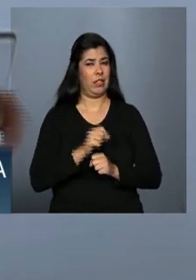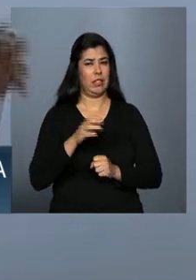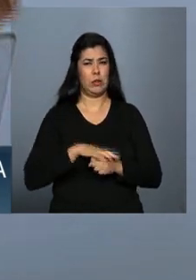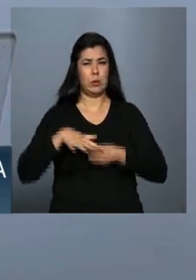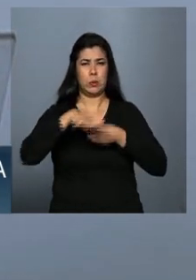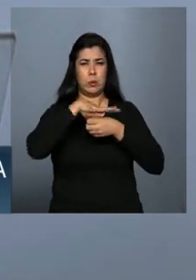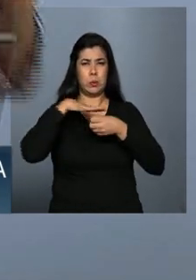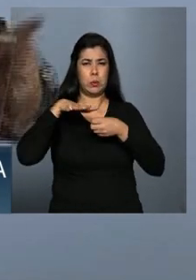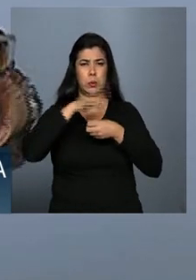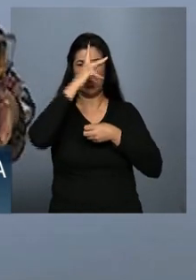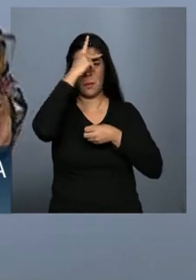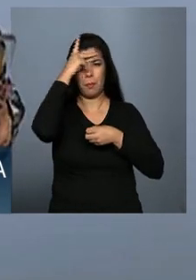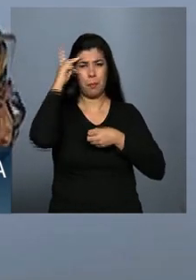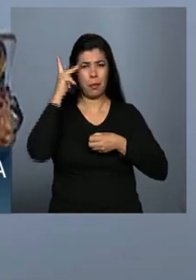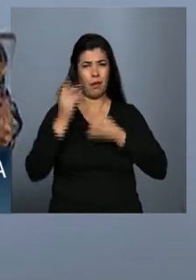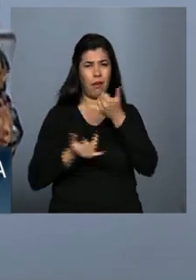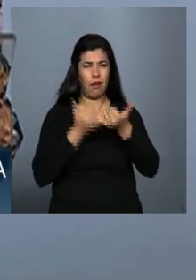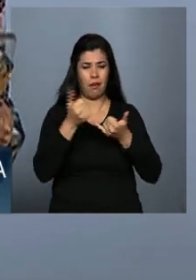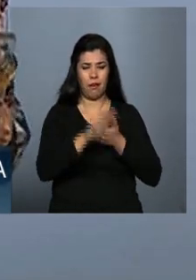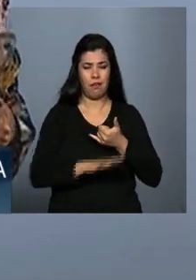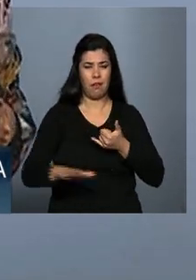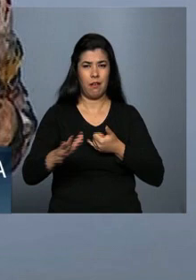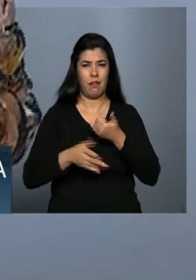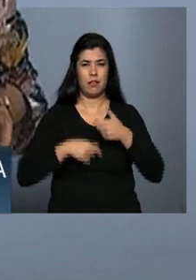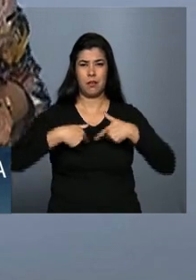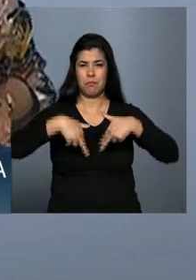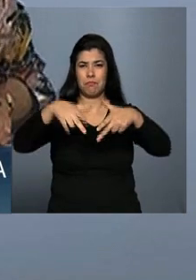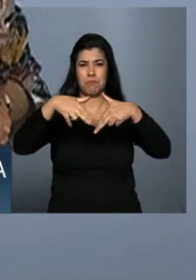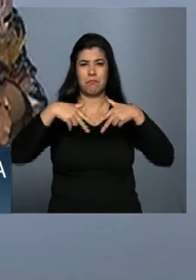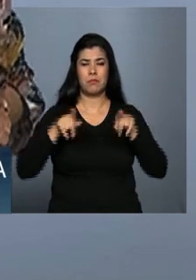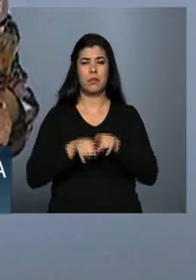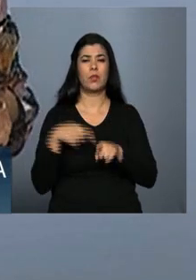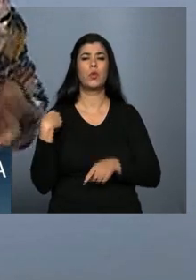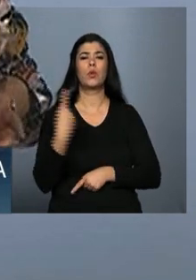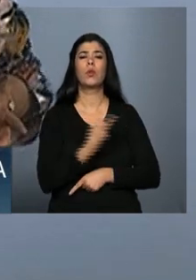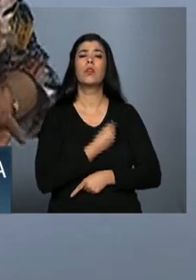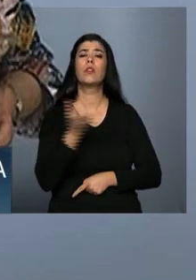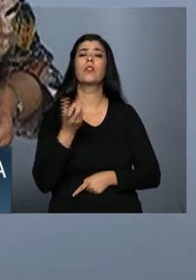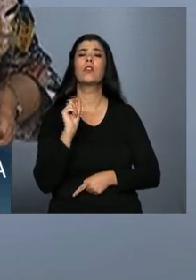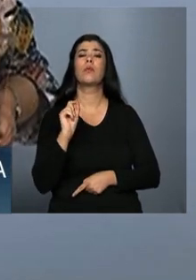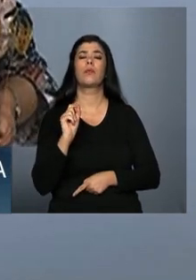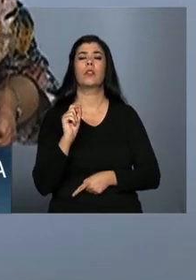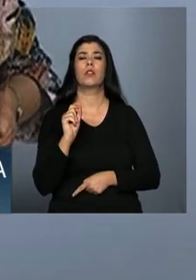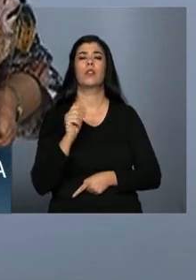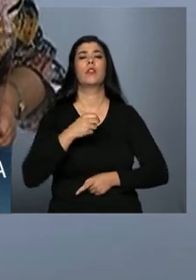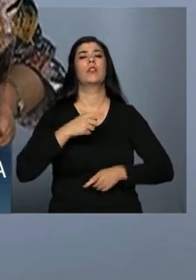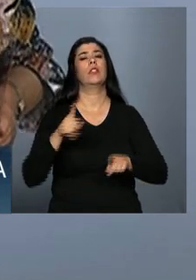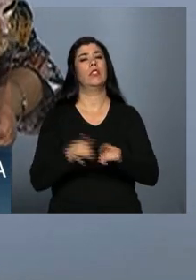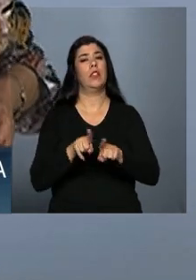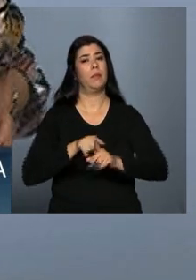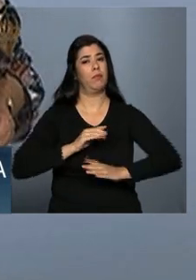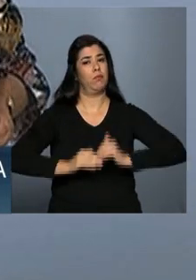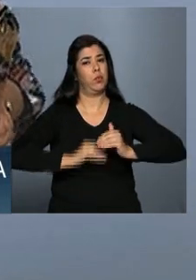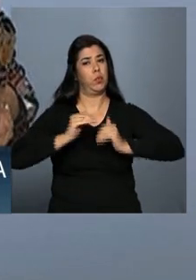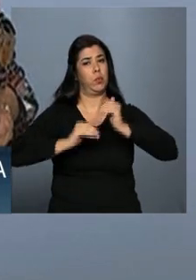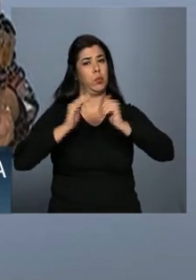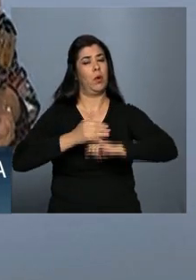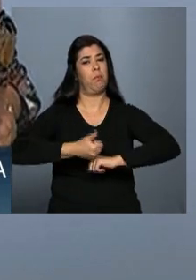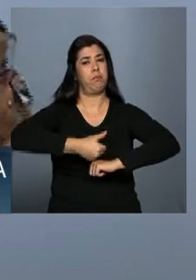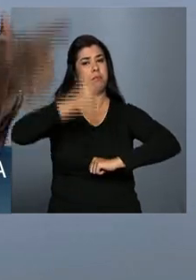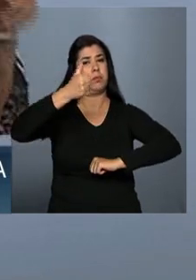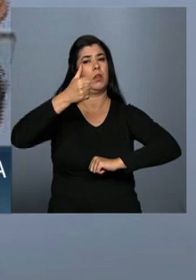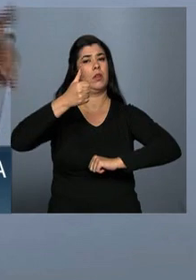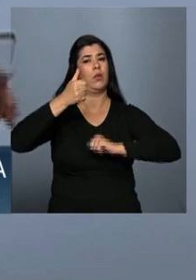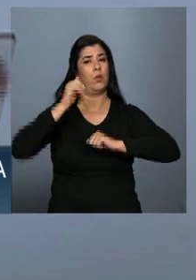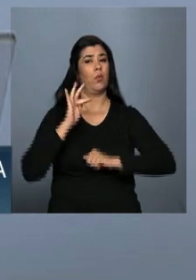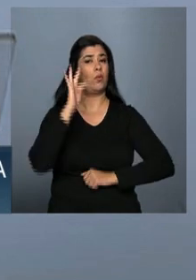de gente com as crianças brincando. O que que nós queremos? Nós queremos construir o futuro do país.